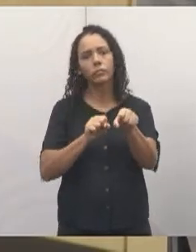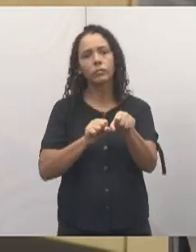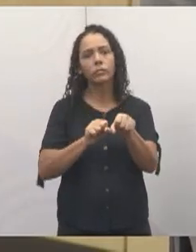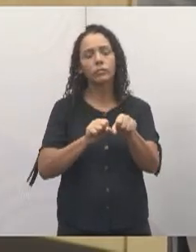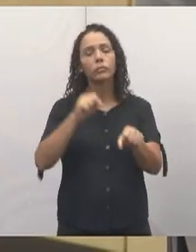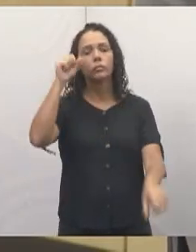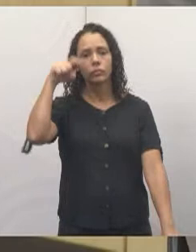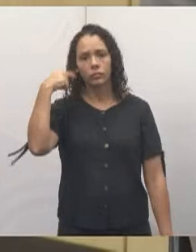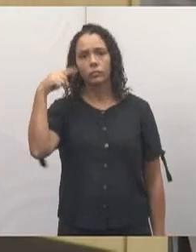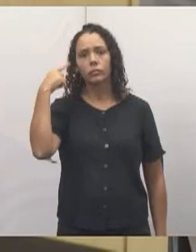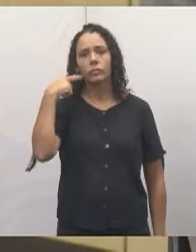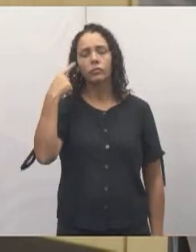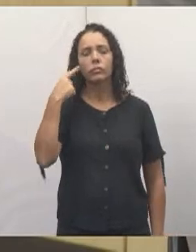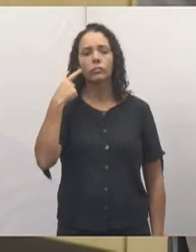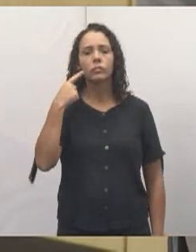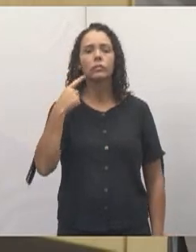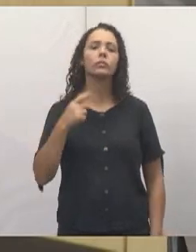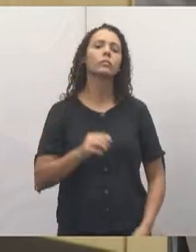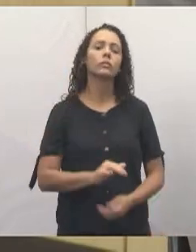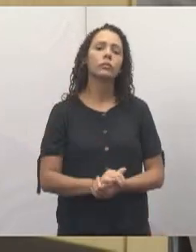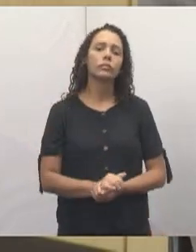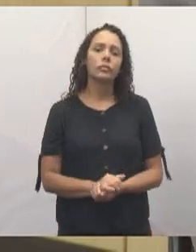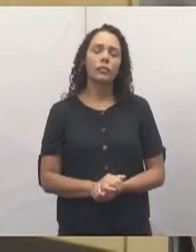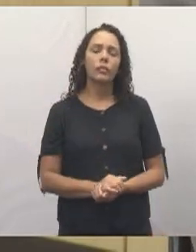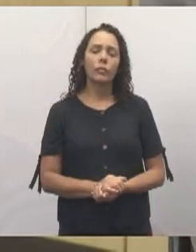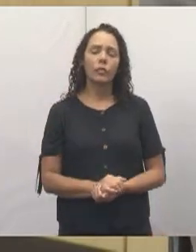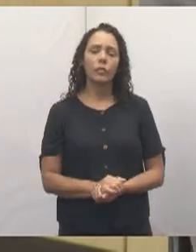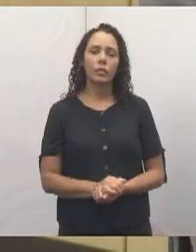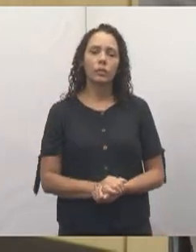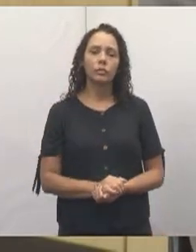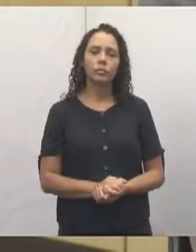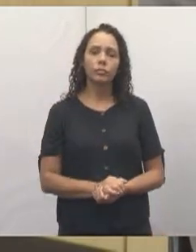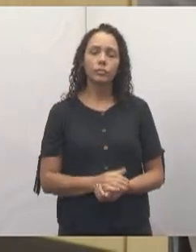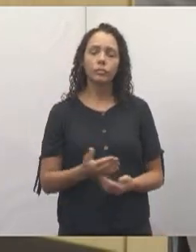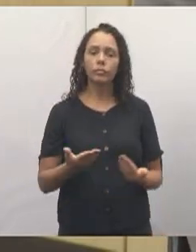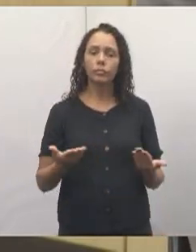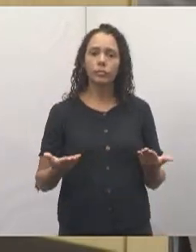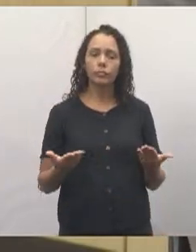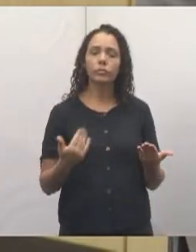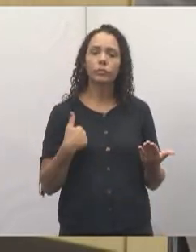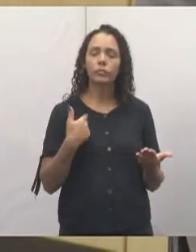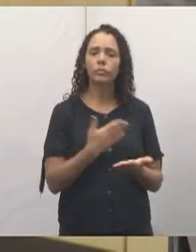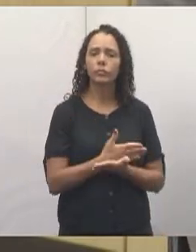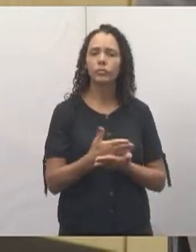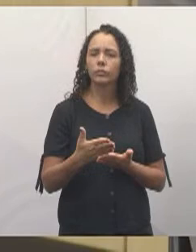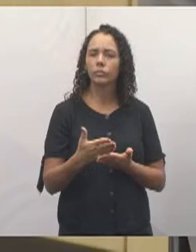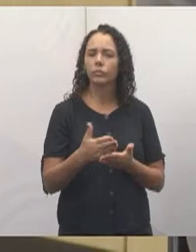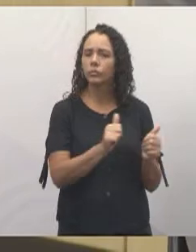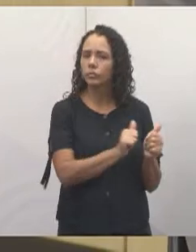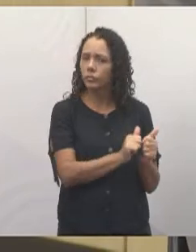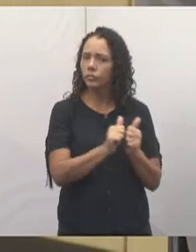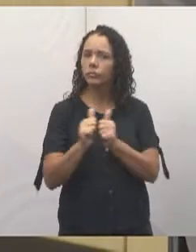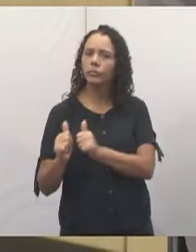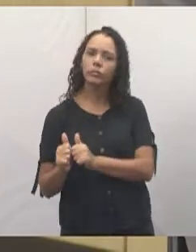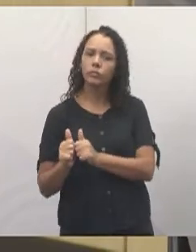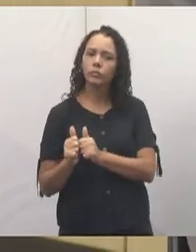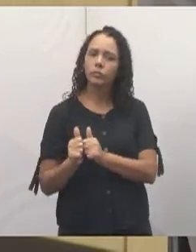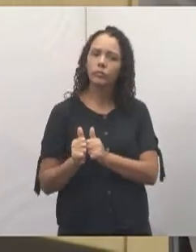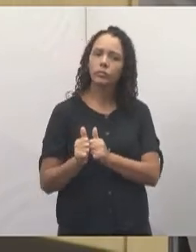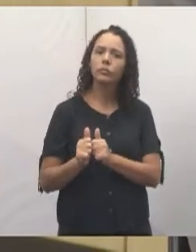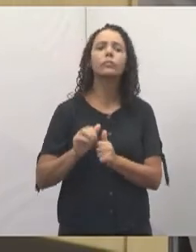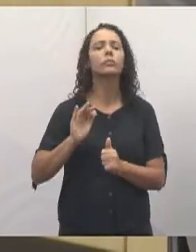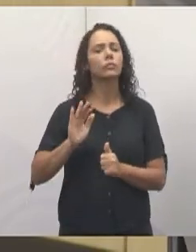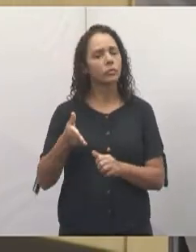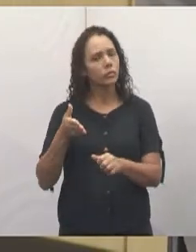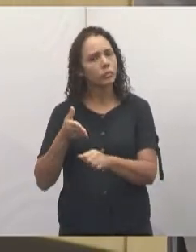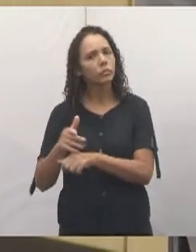em advogado, né? Ele fez advocacia, fez direito. E aí eu comecei a acompanhar ele. Uma época eu cheguei aí para o